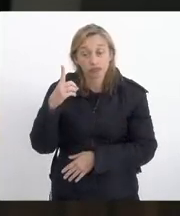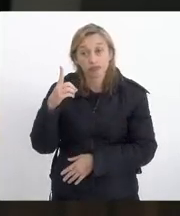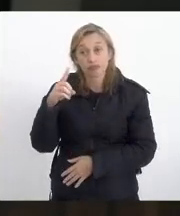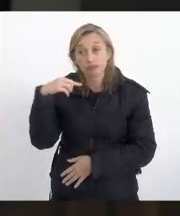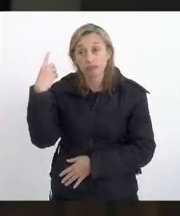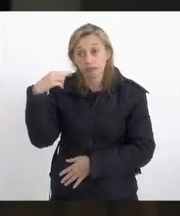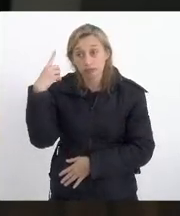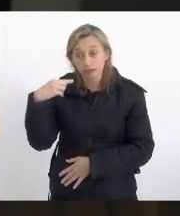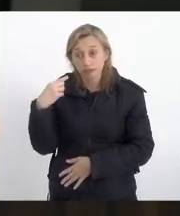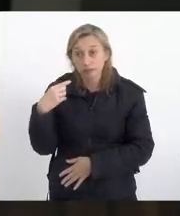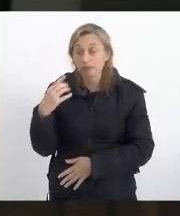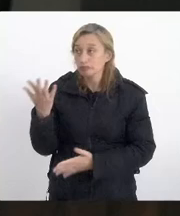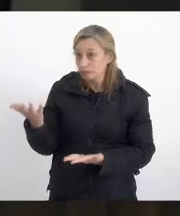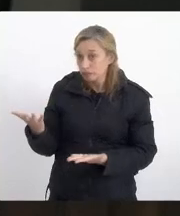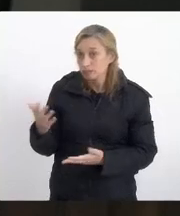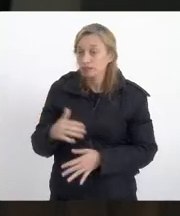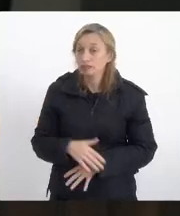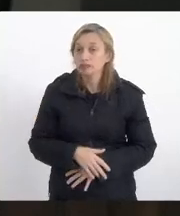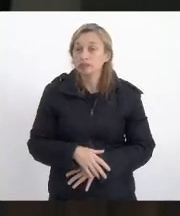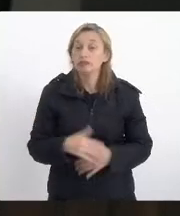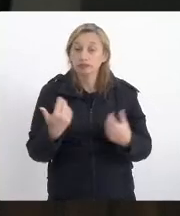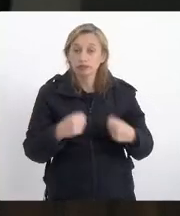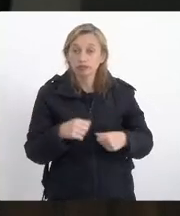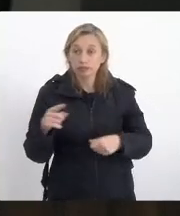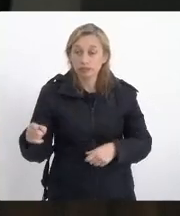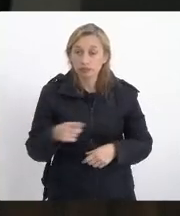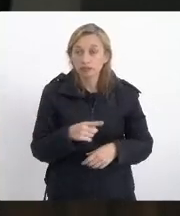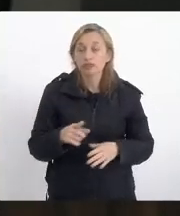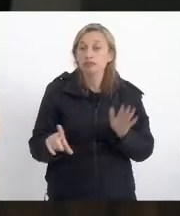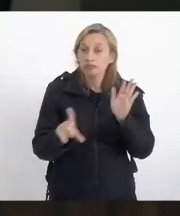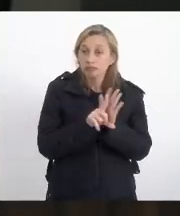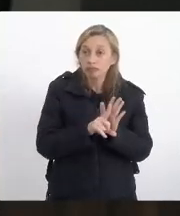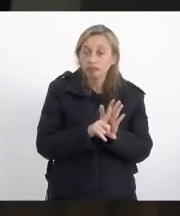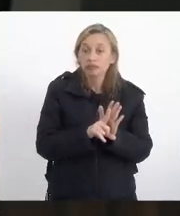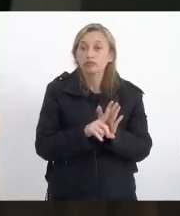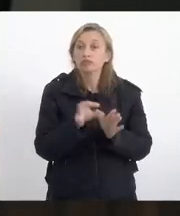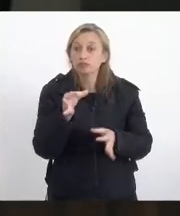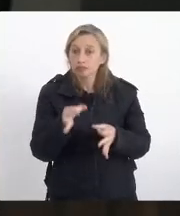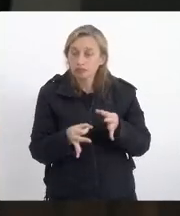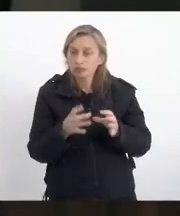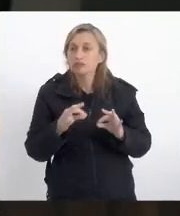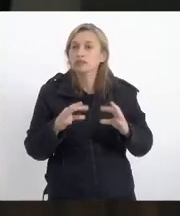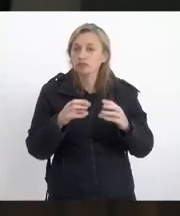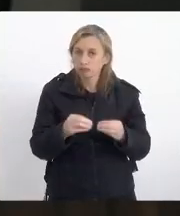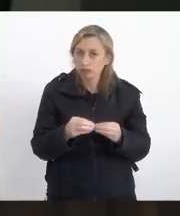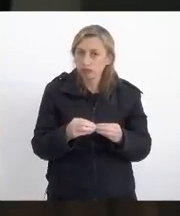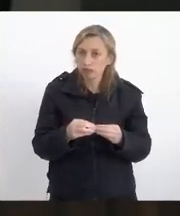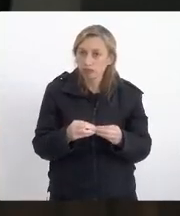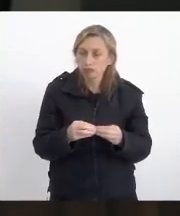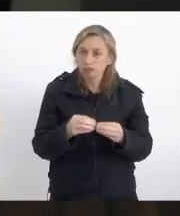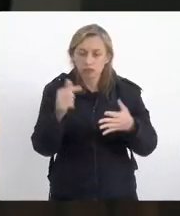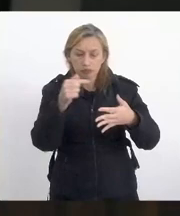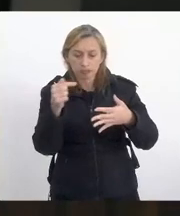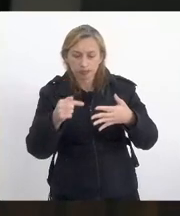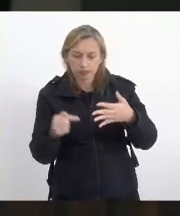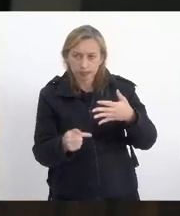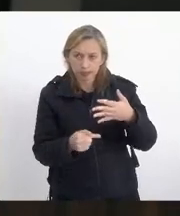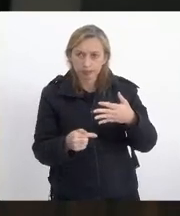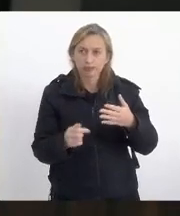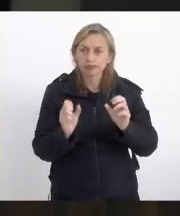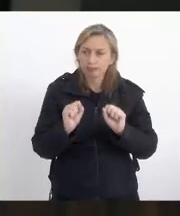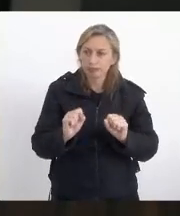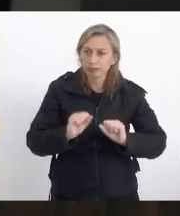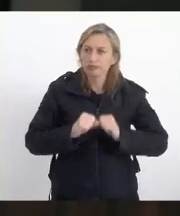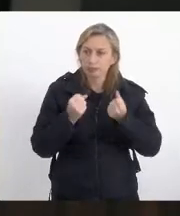os nossos advogados. Precisamos trazer a lei, precisamos trazer a jurisprudência, precisamos trazer os pontos para fazer